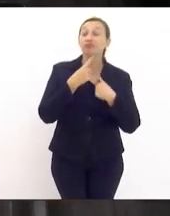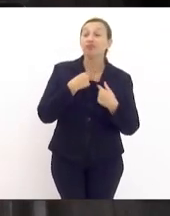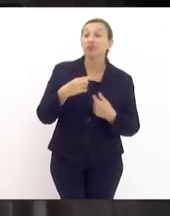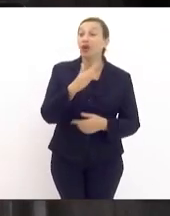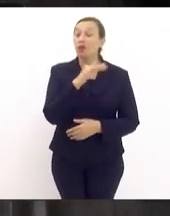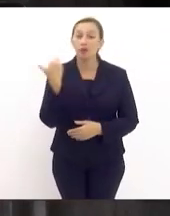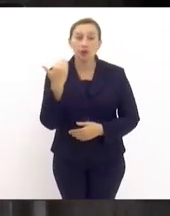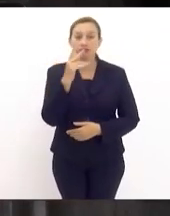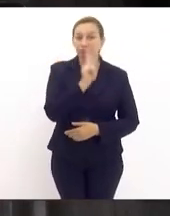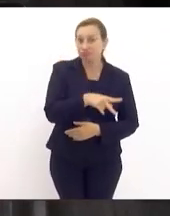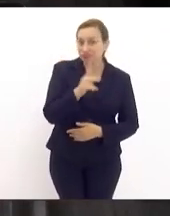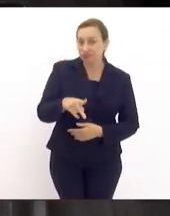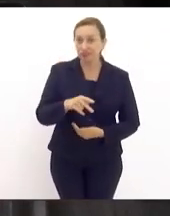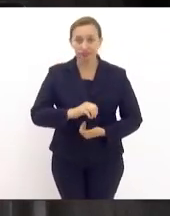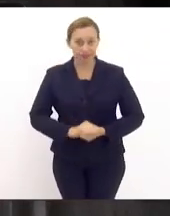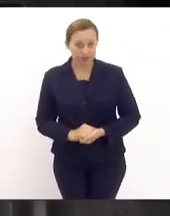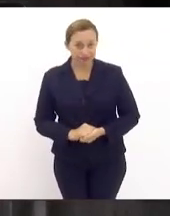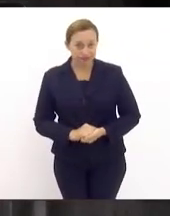morte da professora.